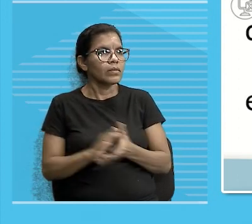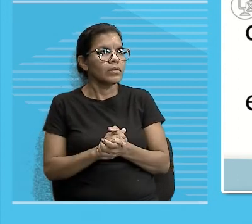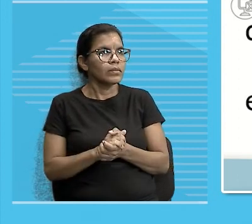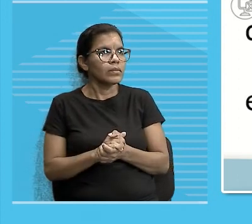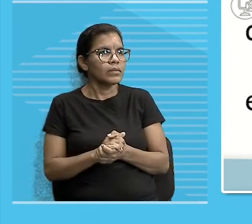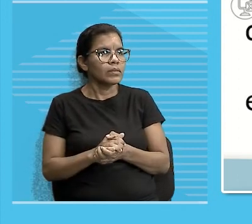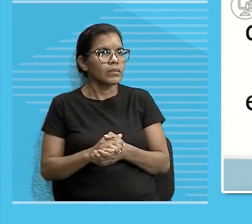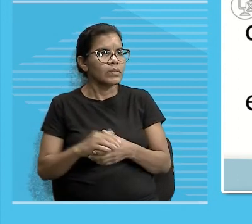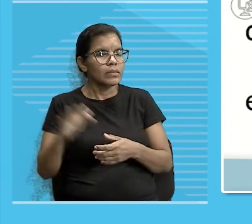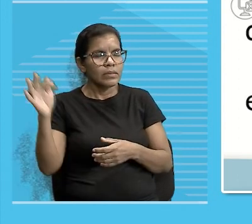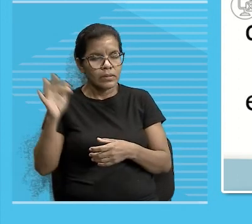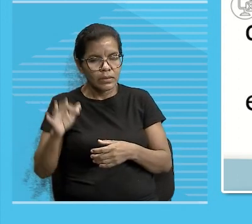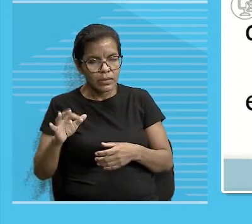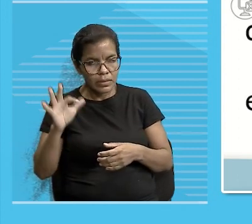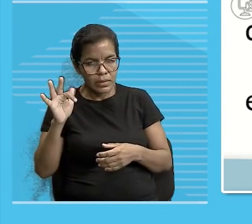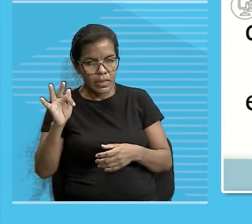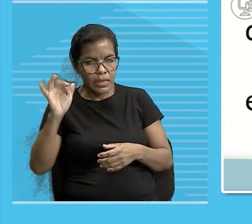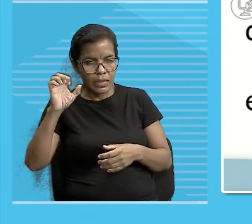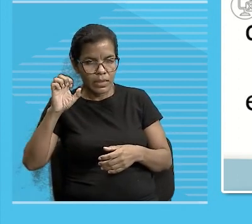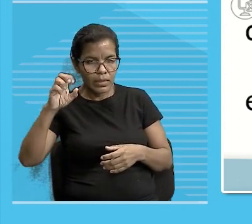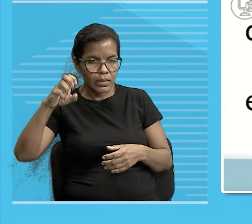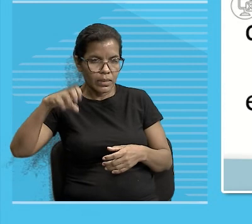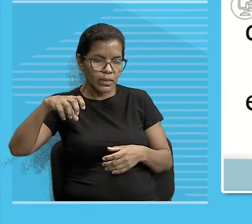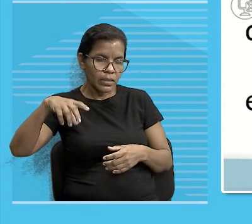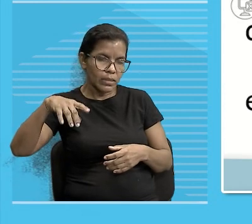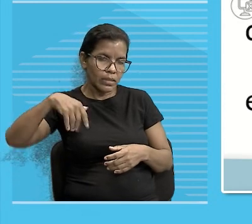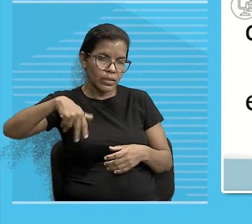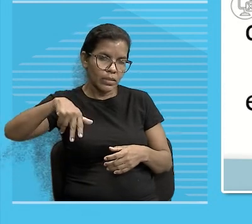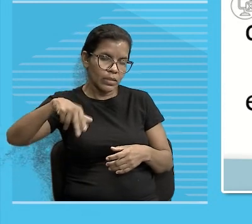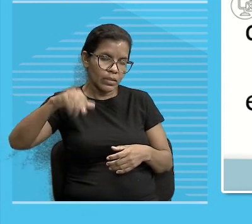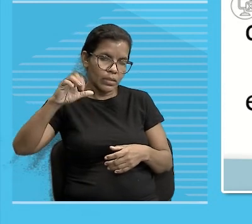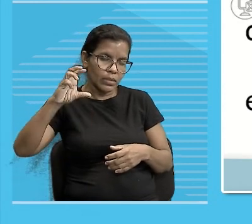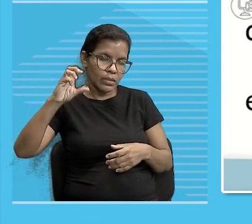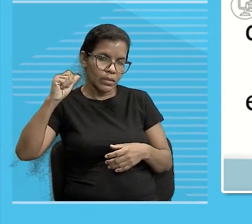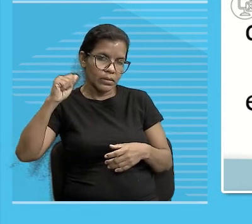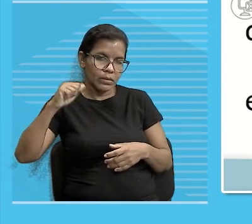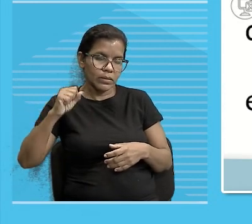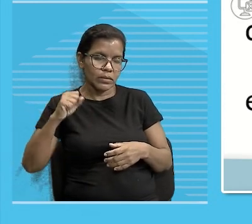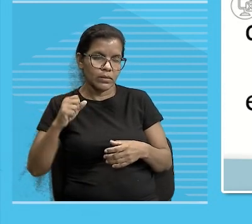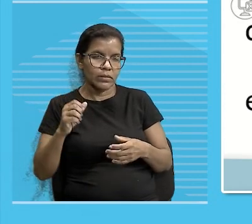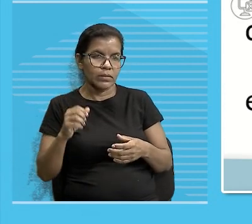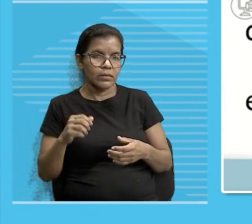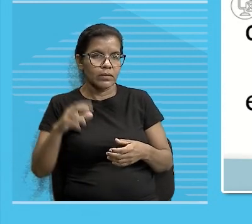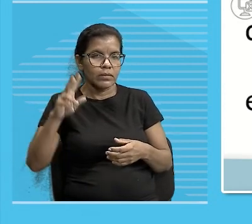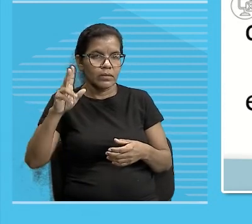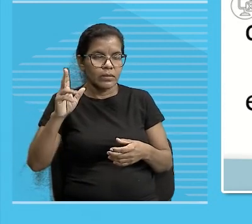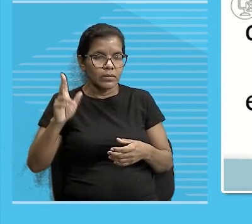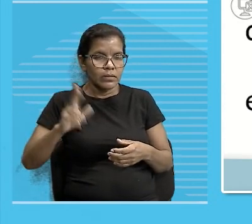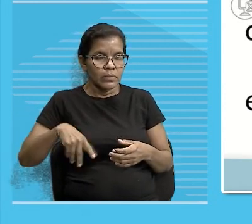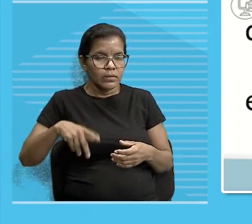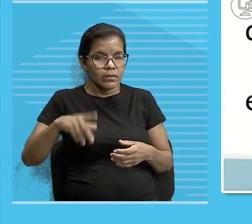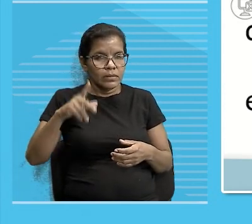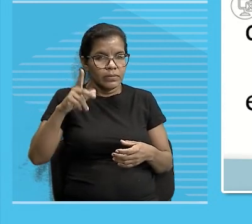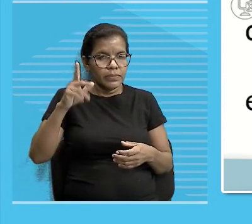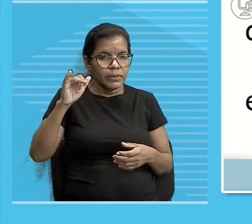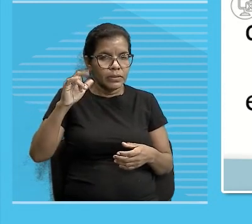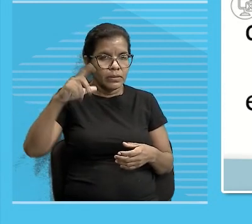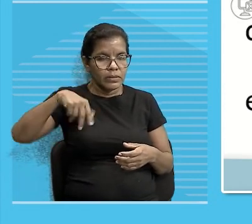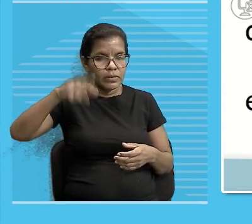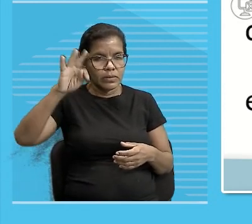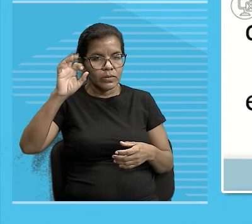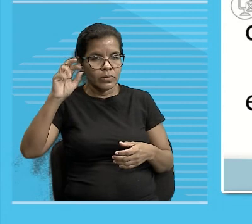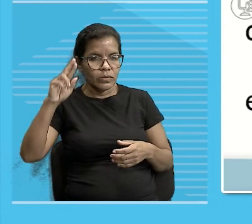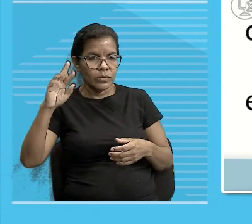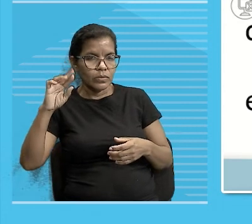Olha aí, só para fechar o conhecimento, né, galera? Nós combinamos que toda pintura barroca a